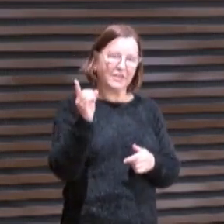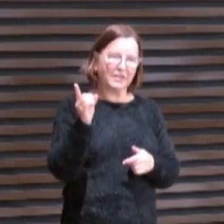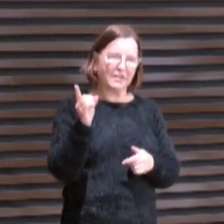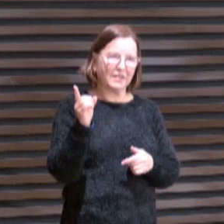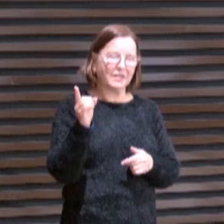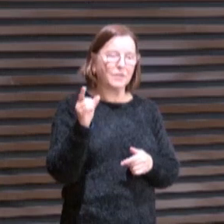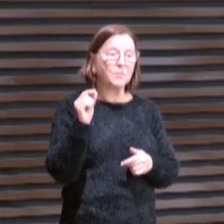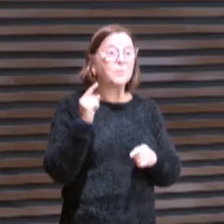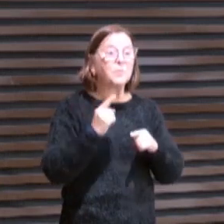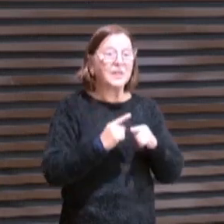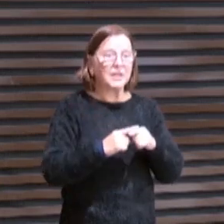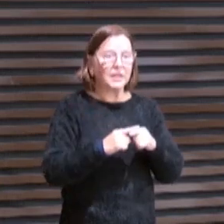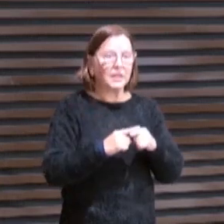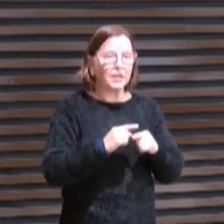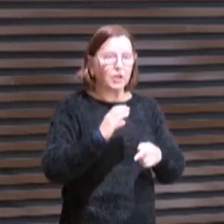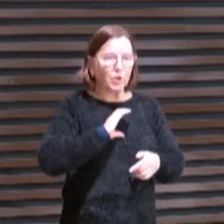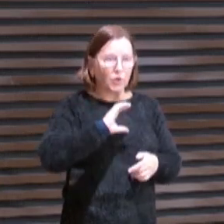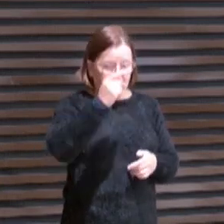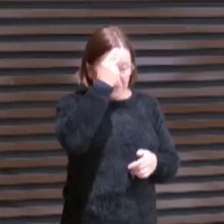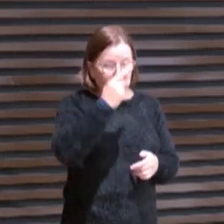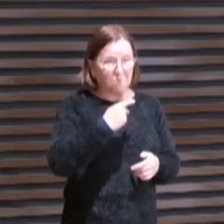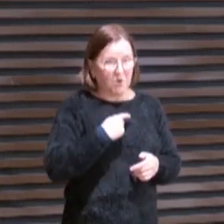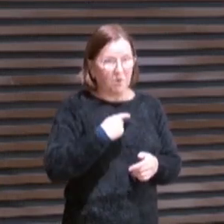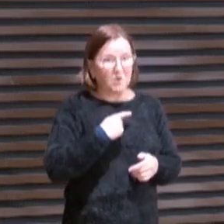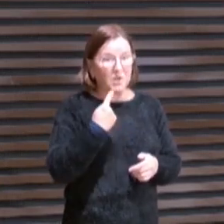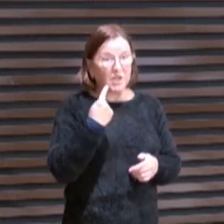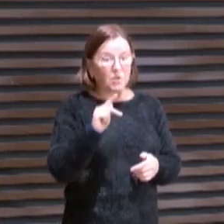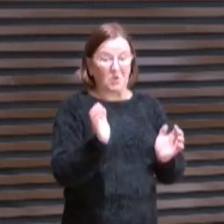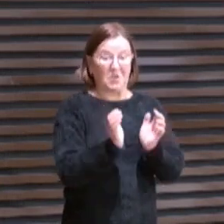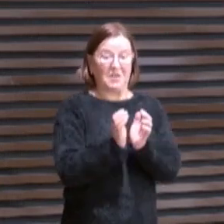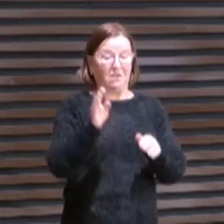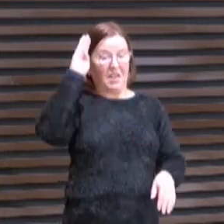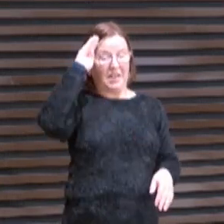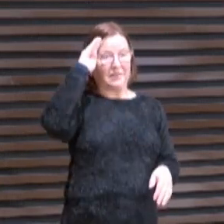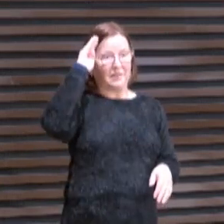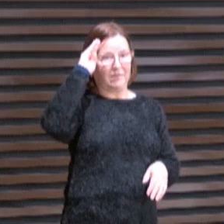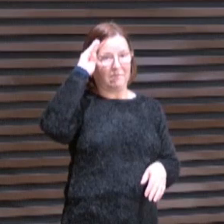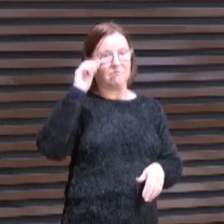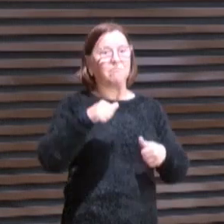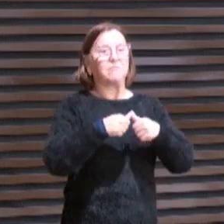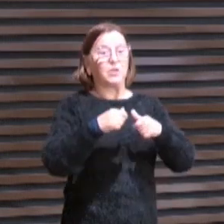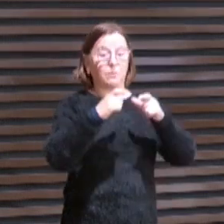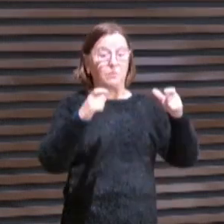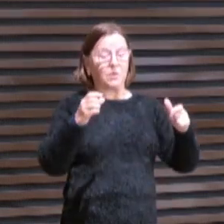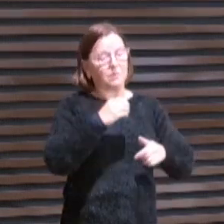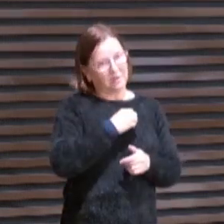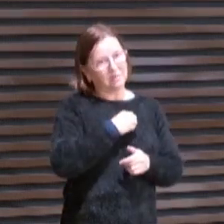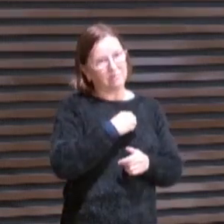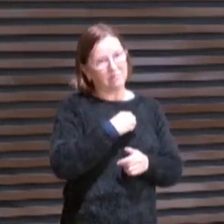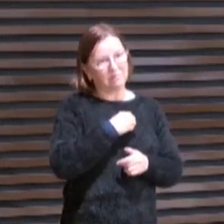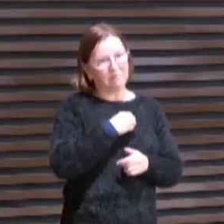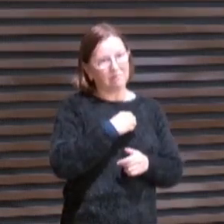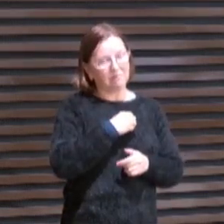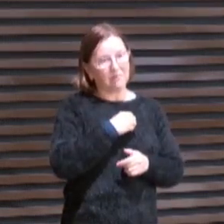ter confiado em si no seu exército. E ele considerou isso o maior pecado. E o maior pecado que